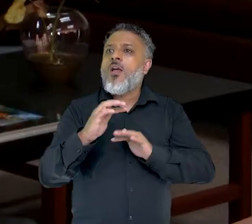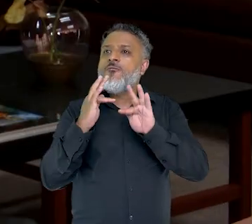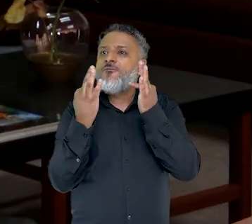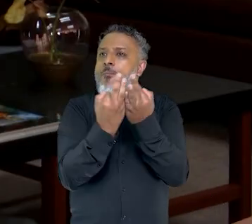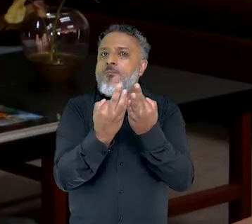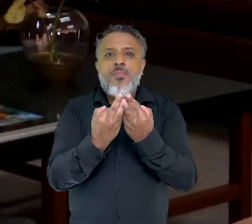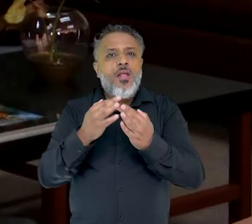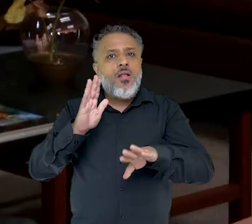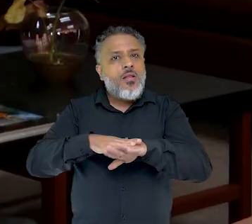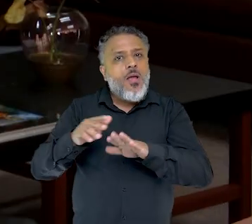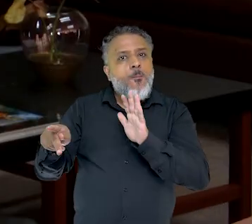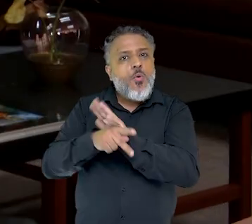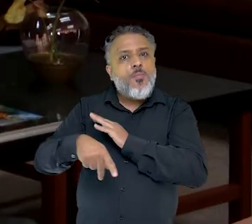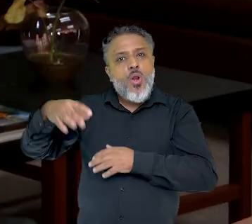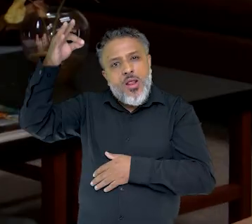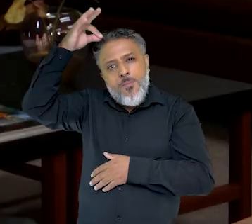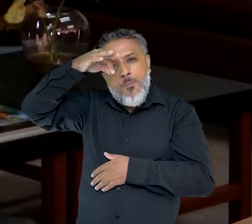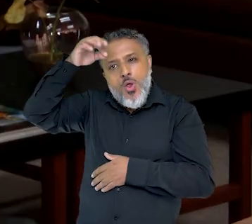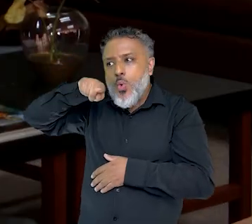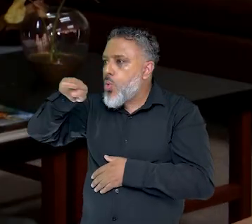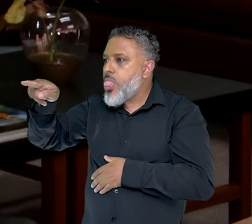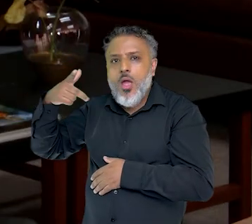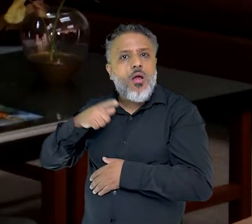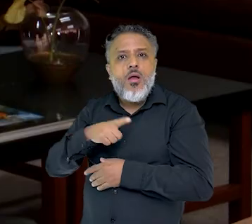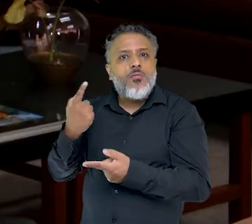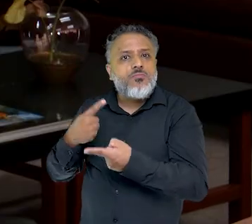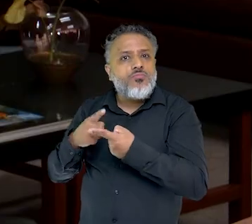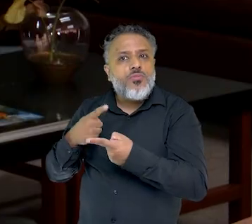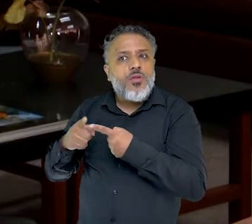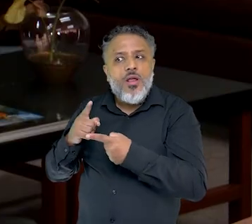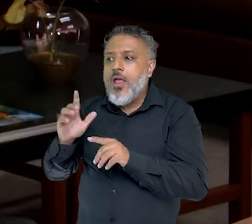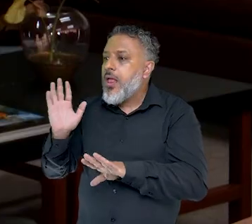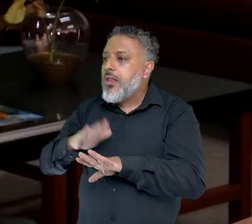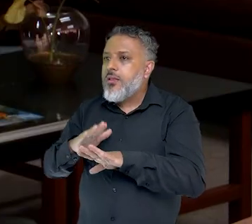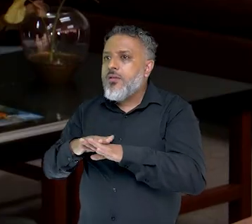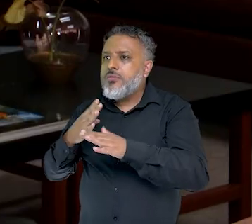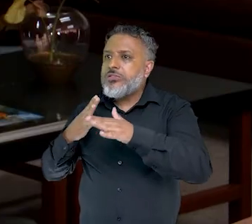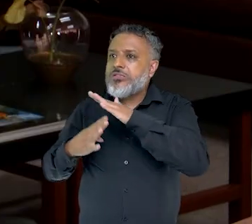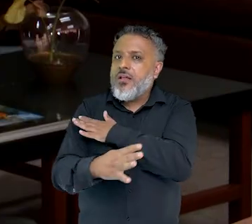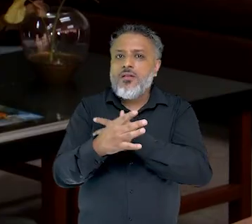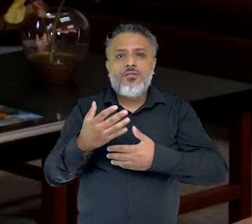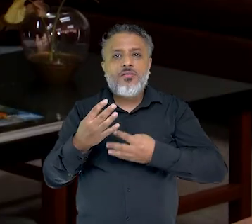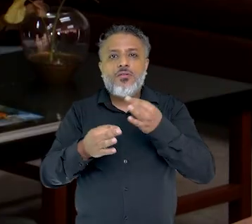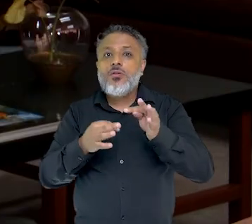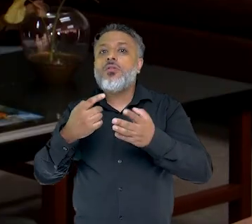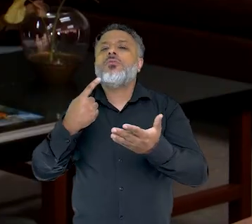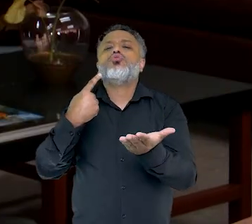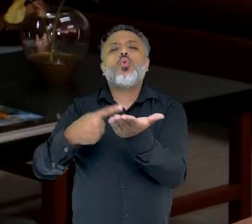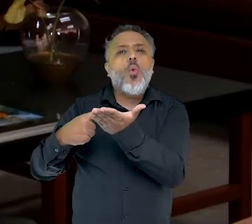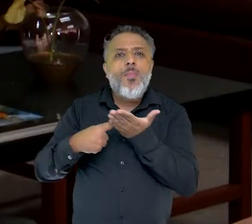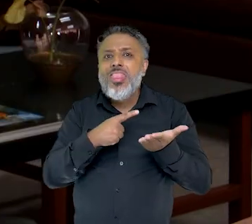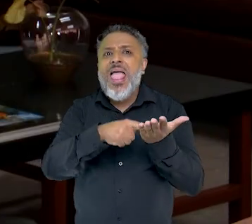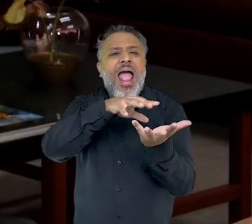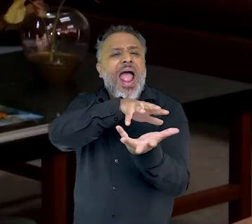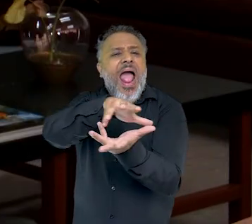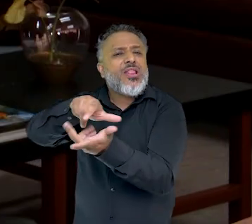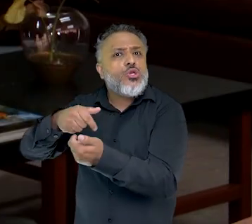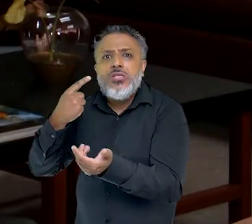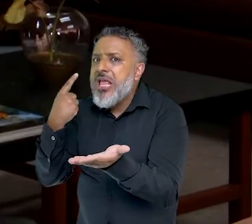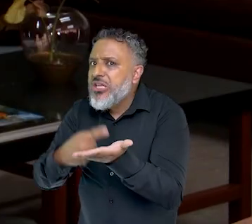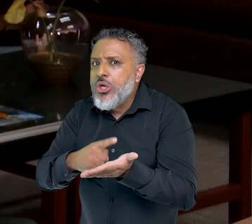peruana porque eles estavam em situação migratória irregular, sendo que tratados internacionais, enfim, o próprio princípio